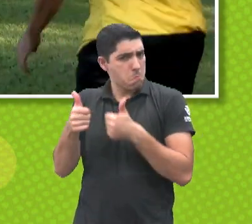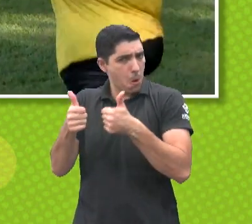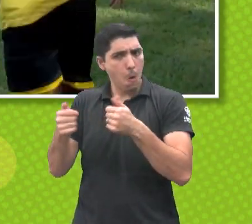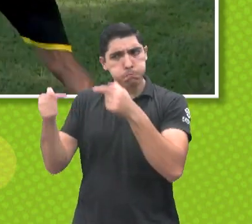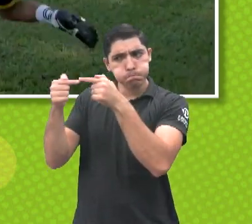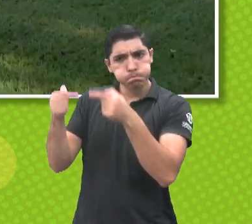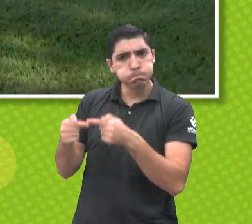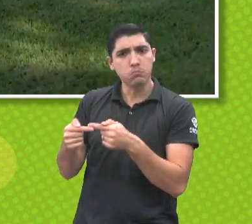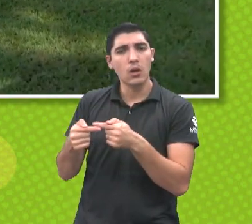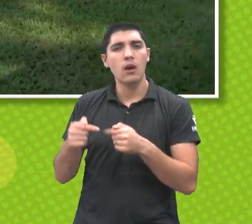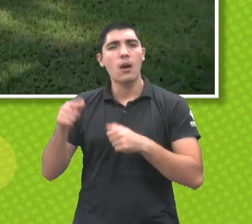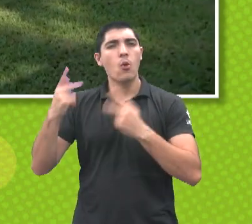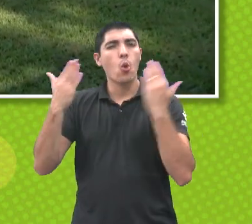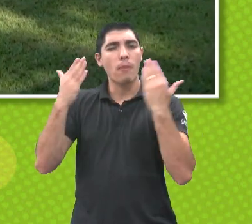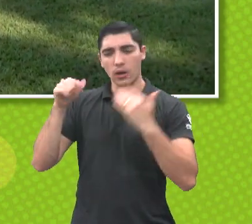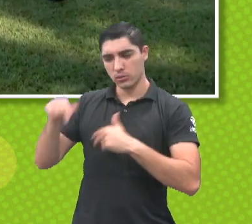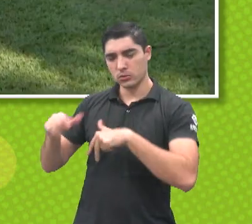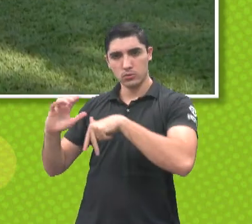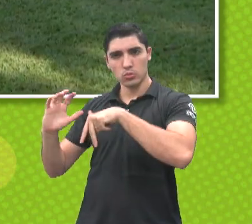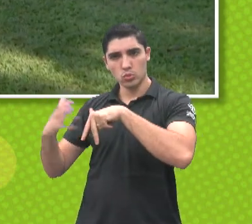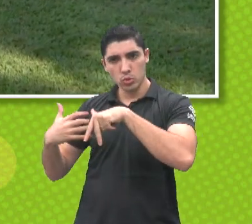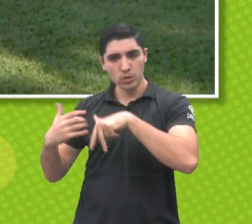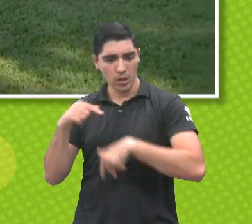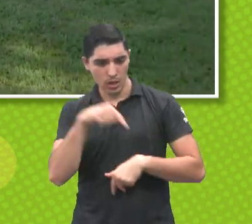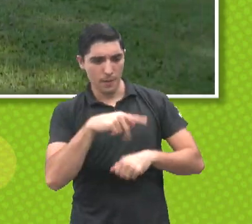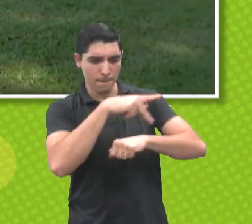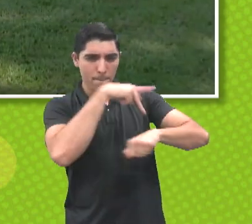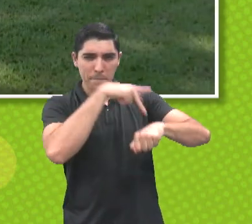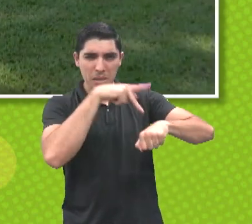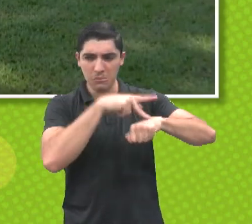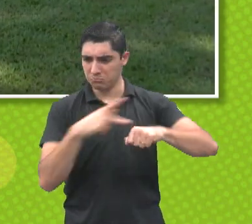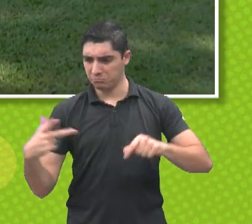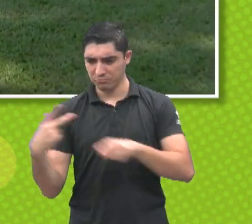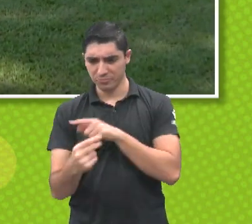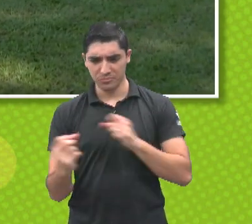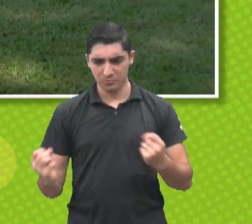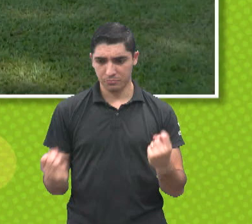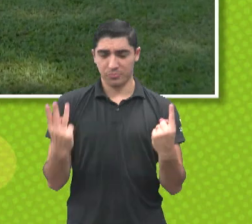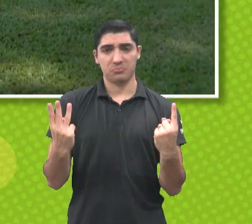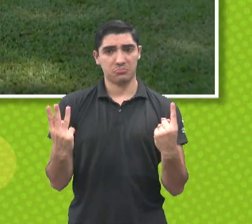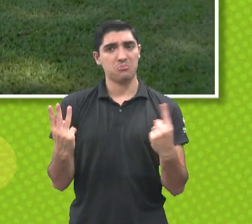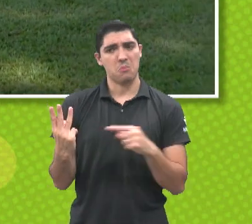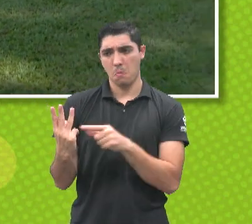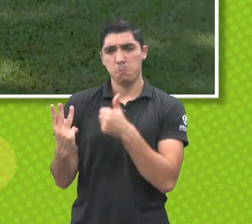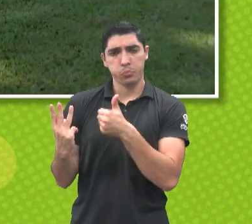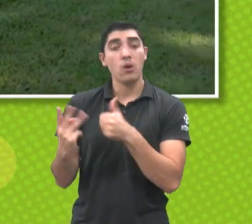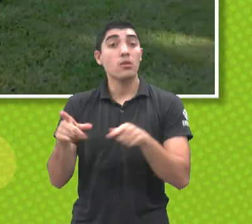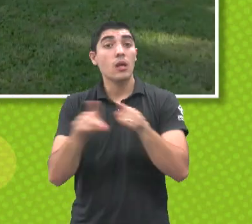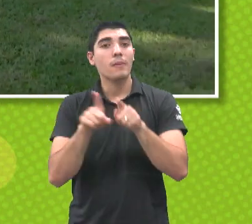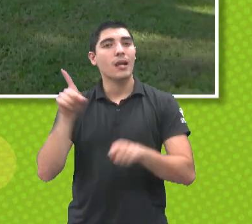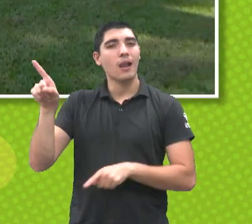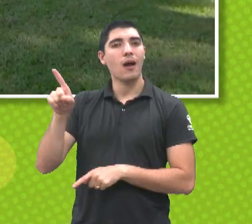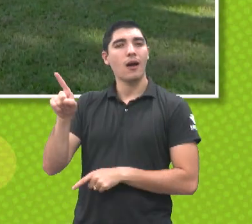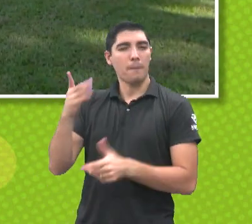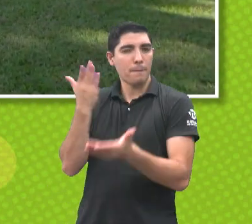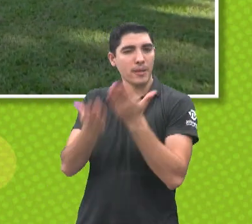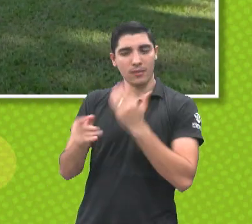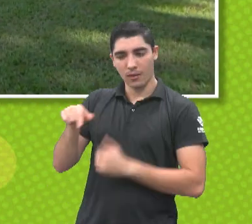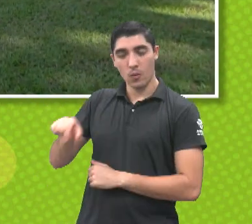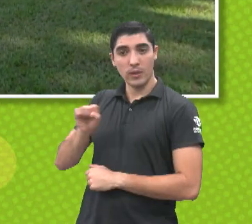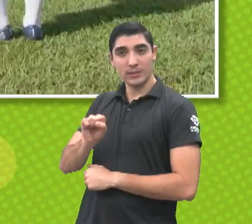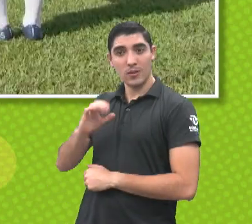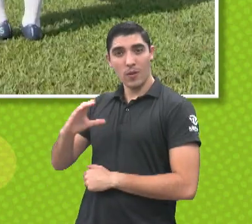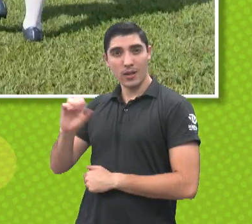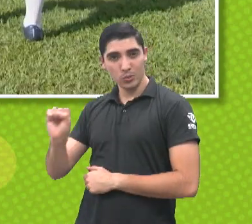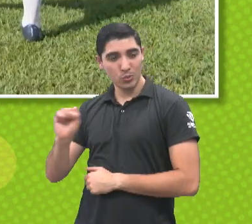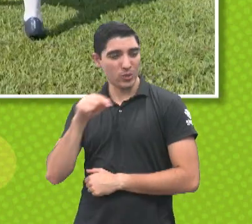bem contra a Penapolense, 3-1, venceu com propriedade. Os jogos que fez, até mesmo quando perdeu para o São Caetano 2-1 no finalzinho, teve chance